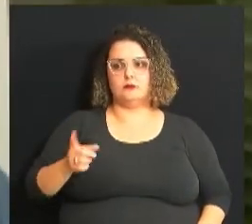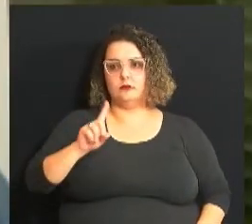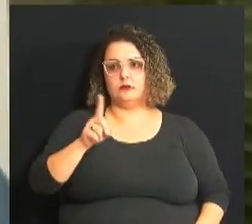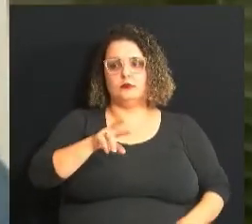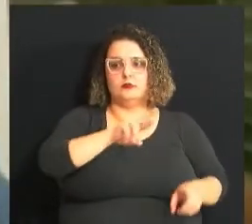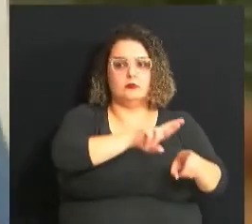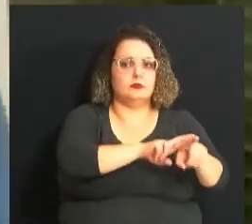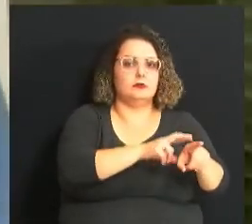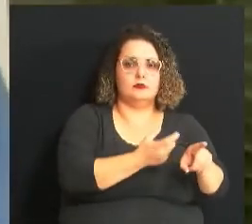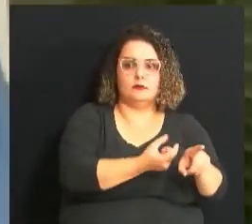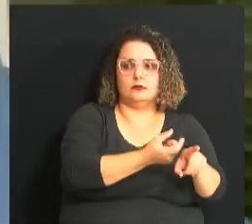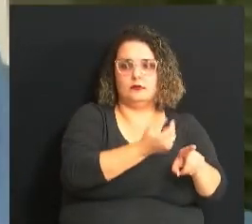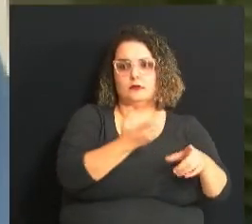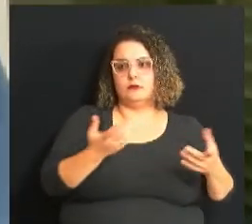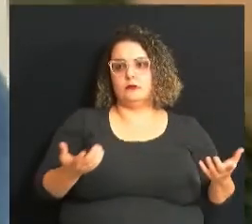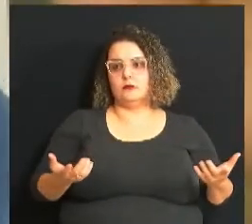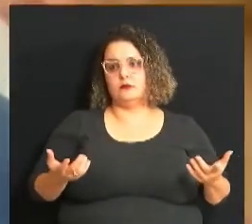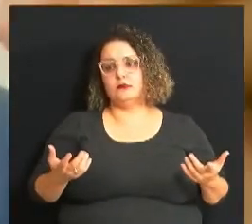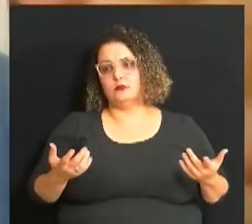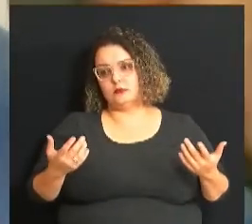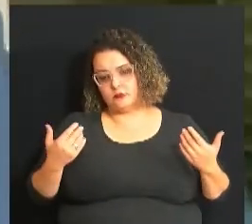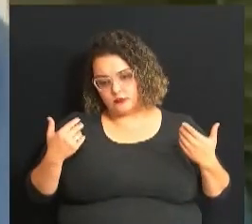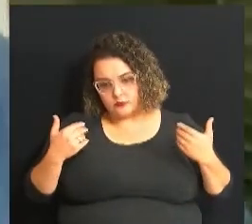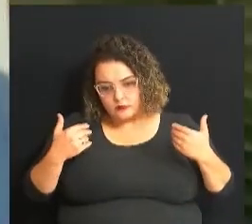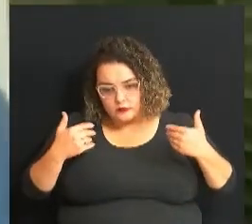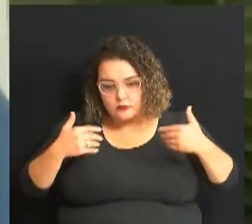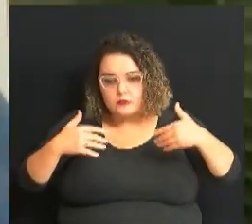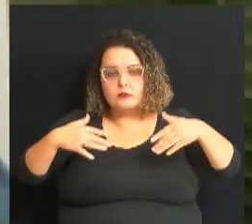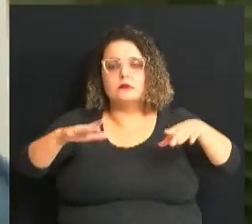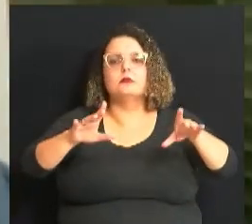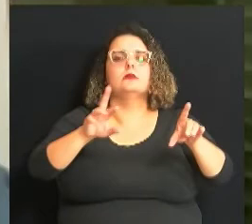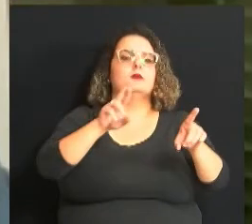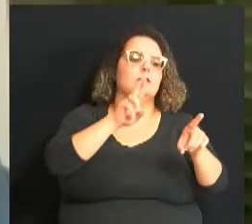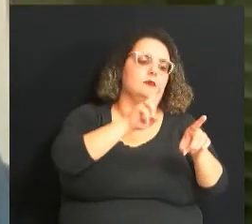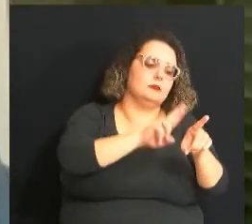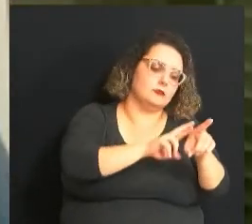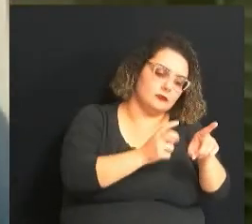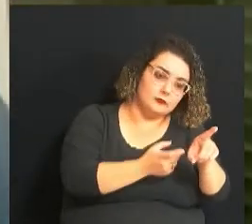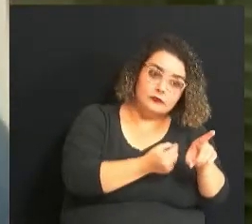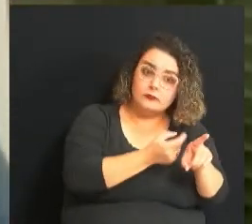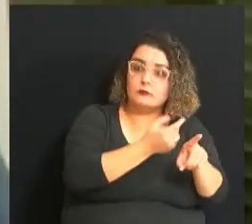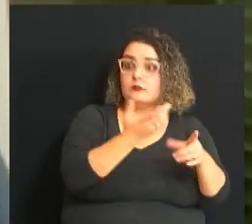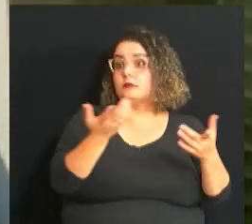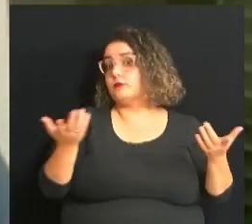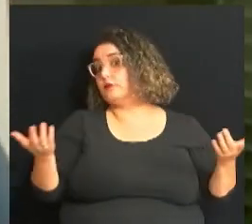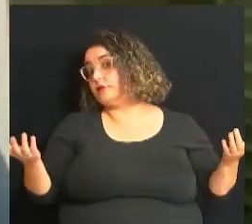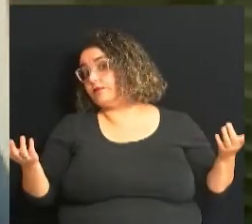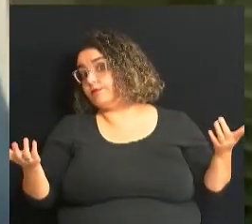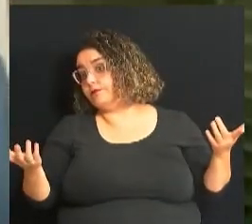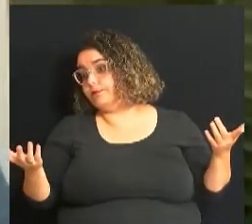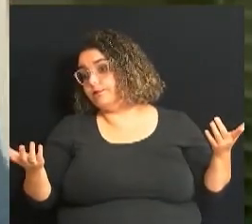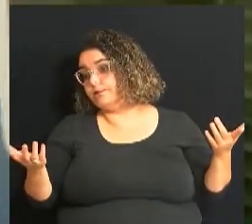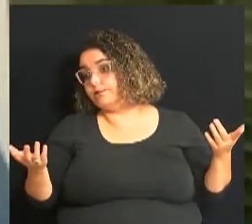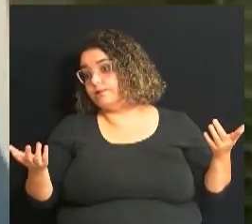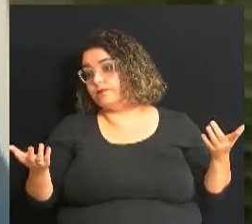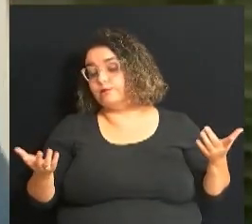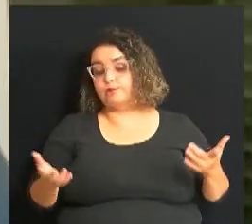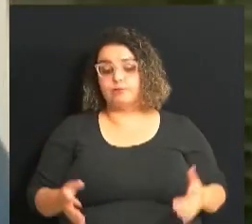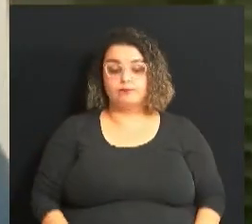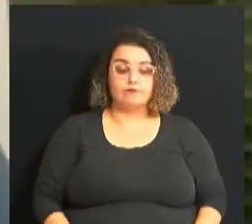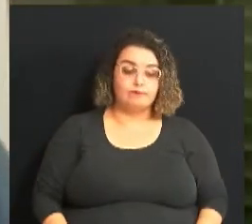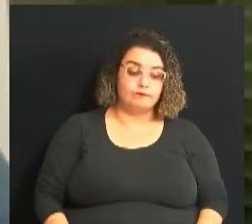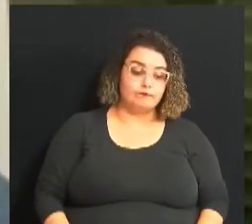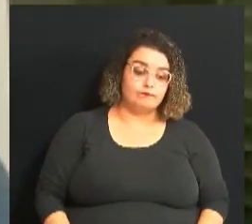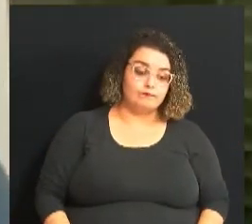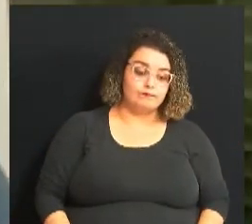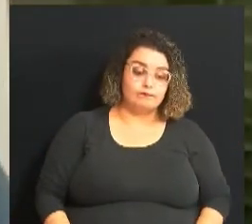próstata. Então deixa o pessoal ter câncer de próstata, deixa o paciente sofrer câncer de próstata. Agora, eu acho